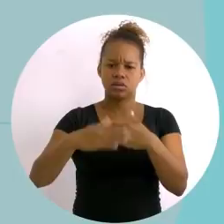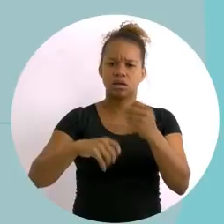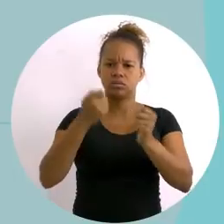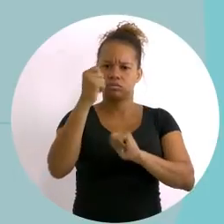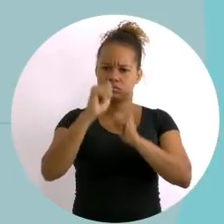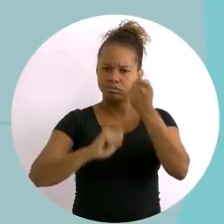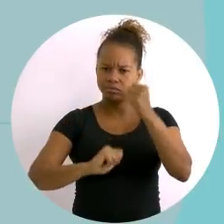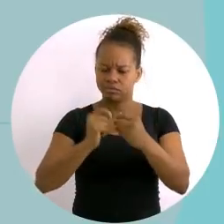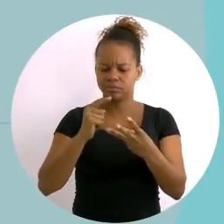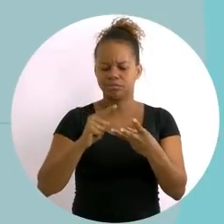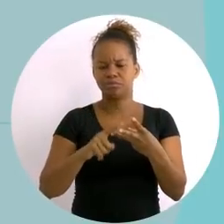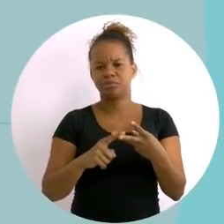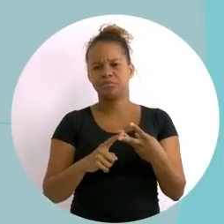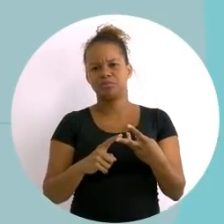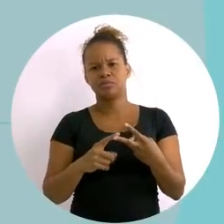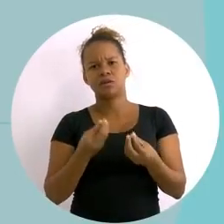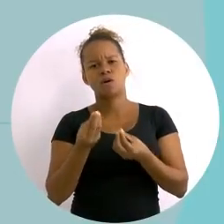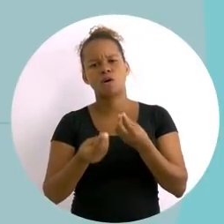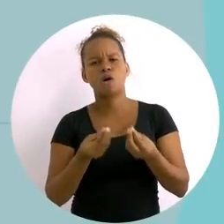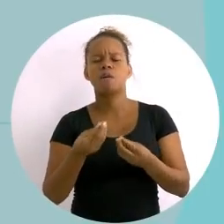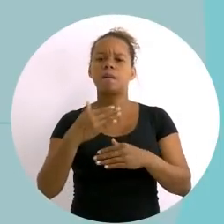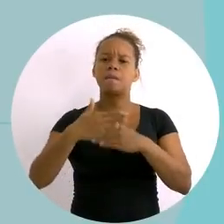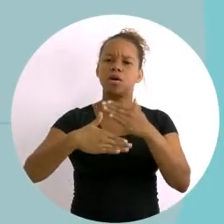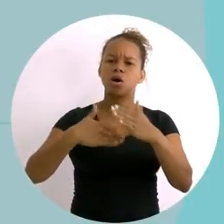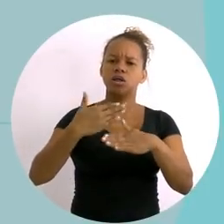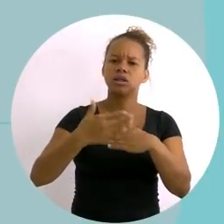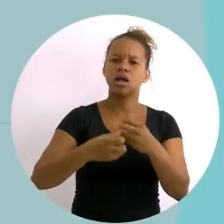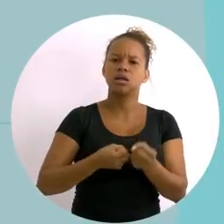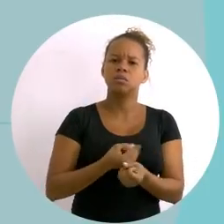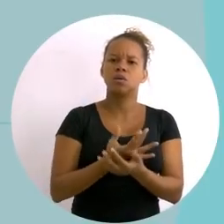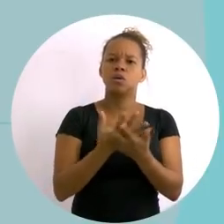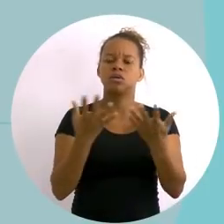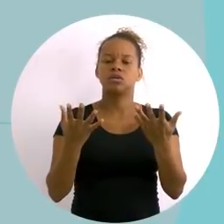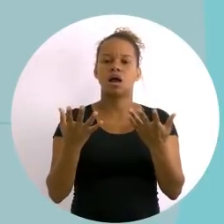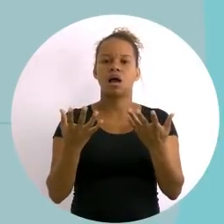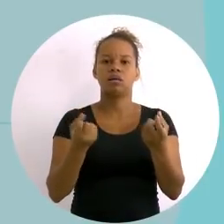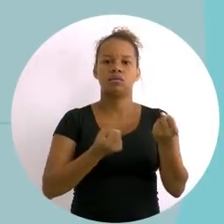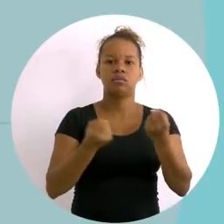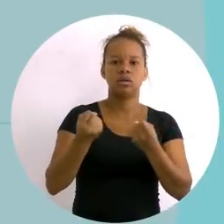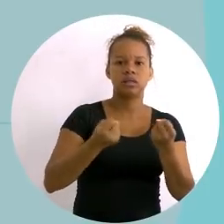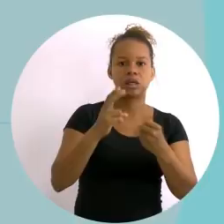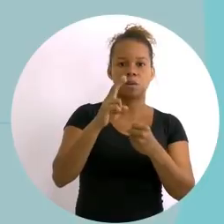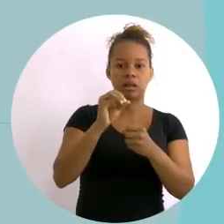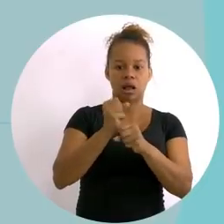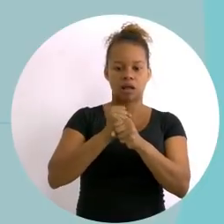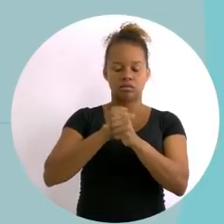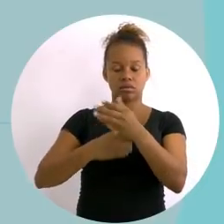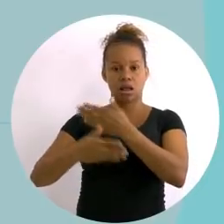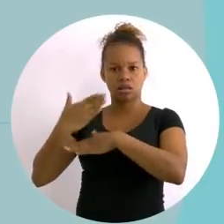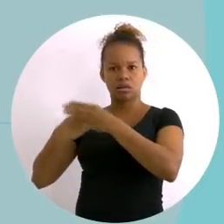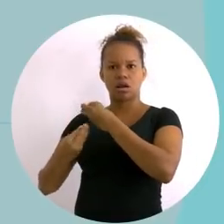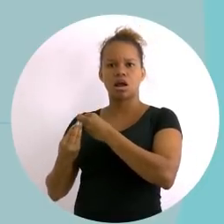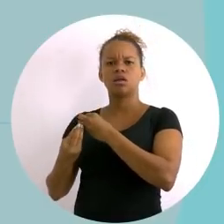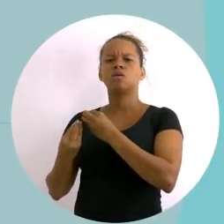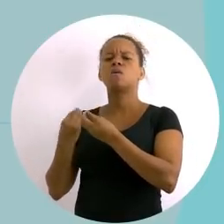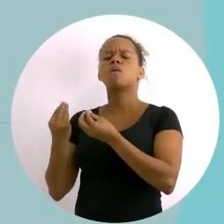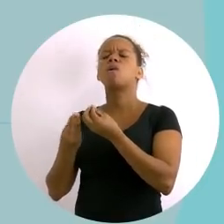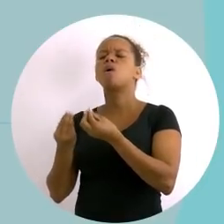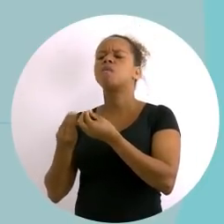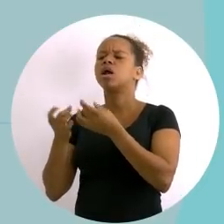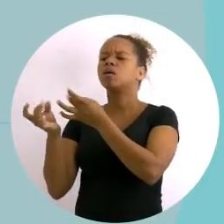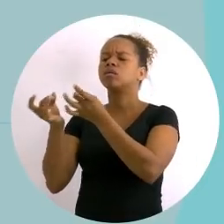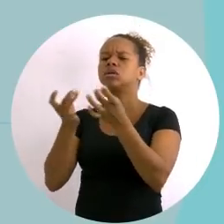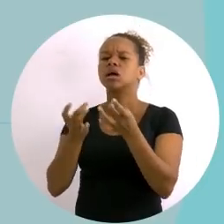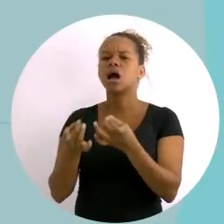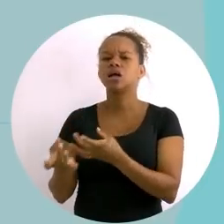industrial, como era o processo de produção de um veículo há 50 anos atrás, processo de comercialização